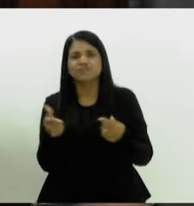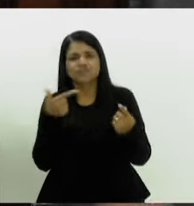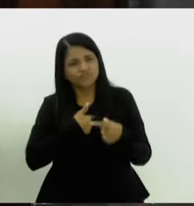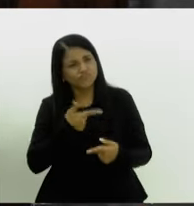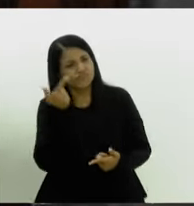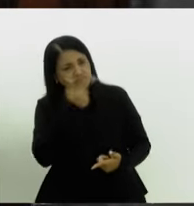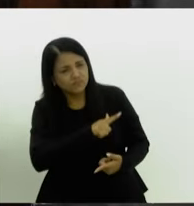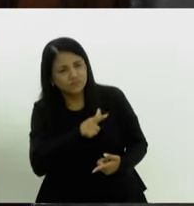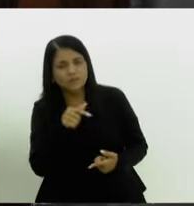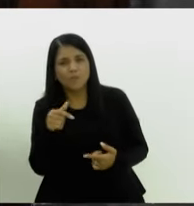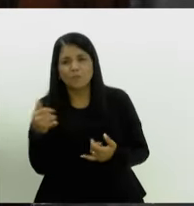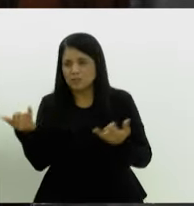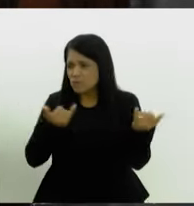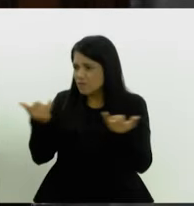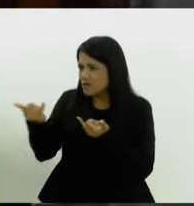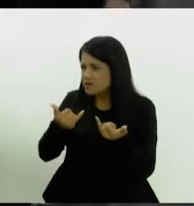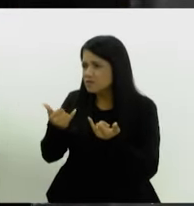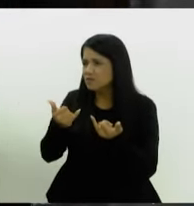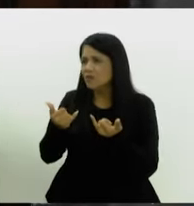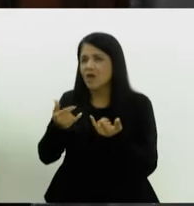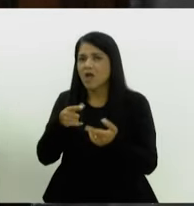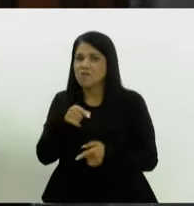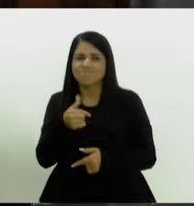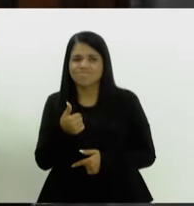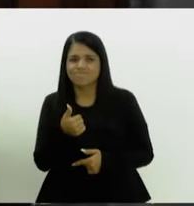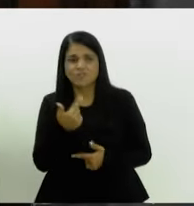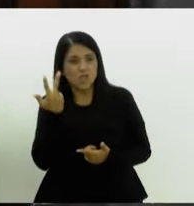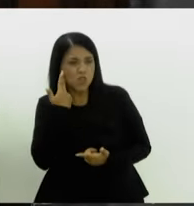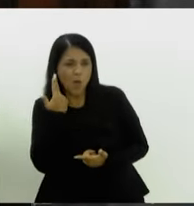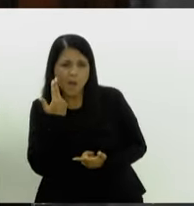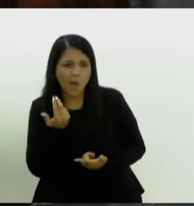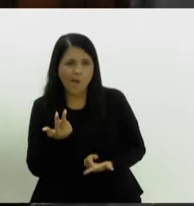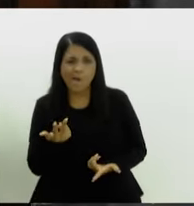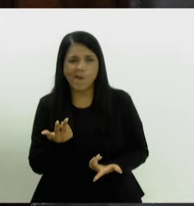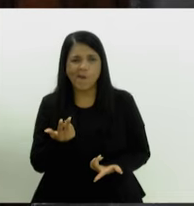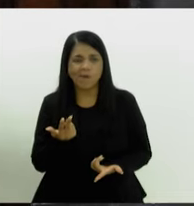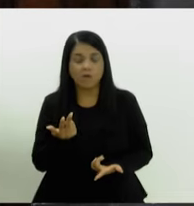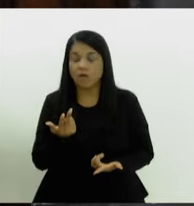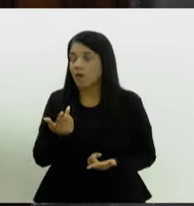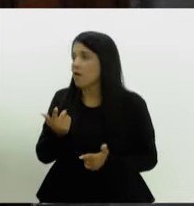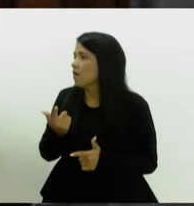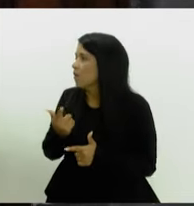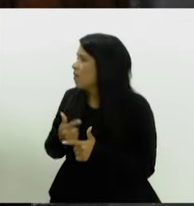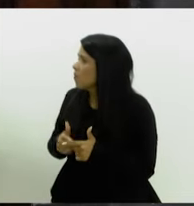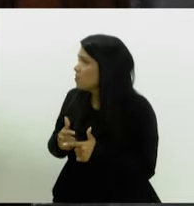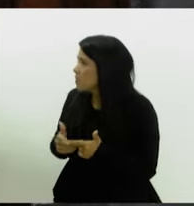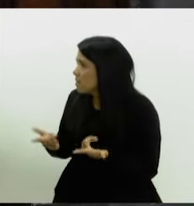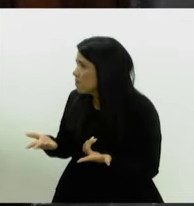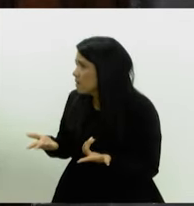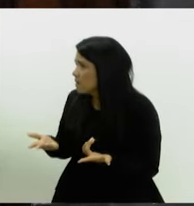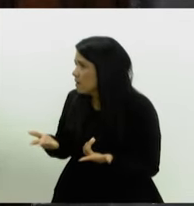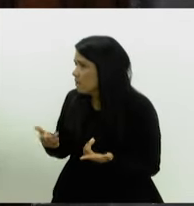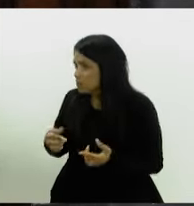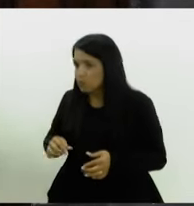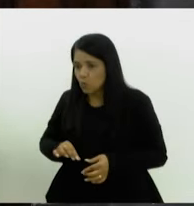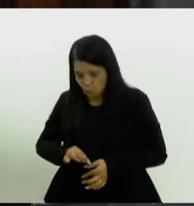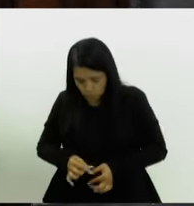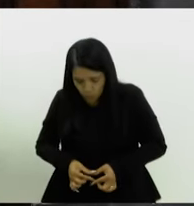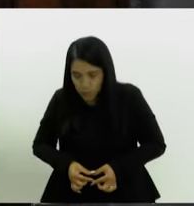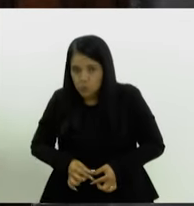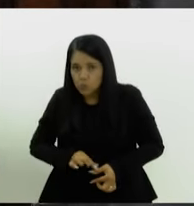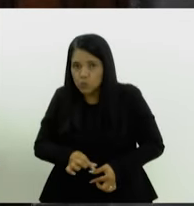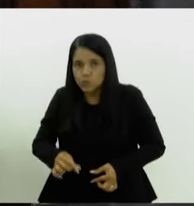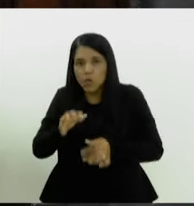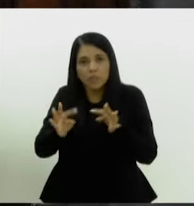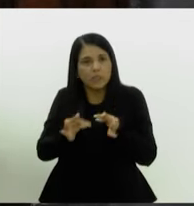gente dizendo pras parturientes não mas você teve normal Qual o problema Benedita Faça pelo umbigo a tecnologia